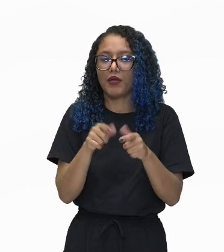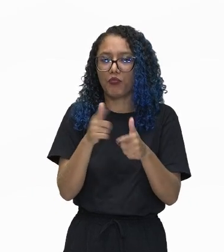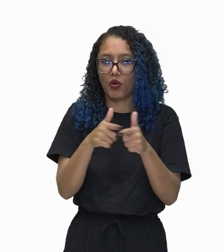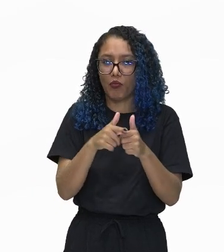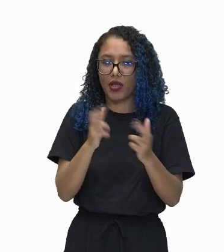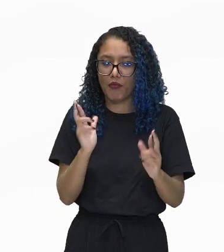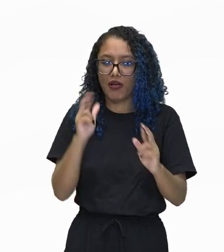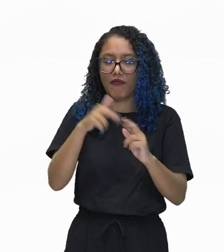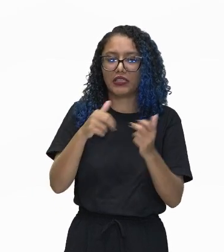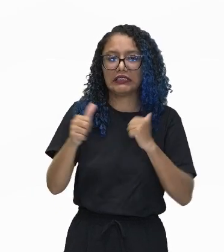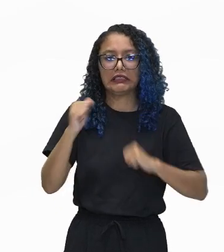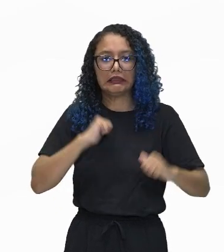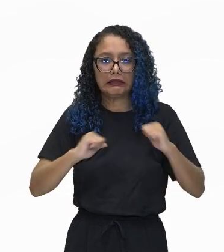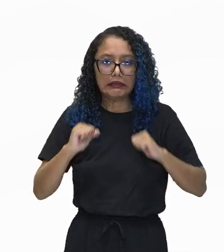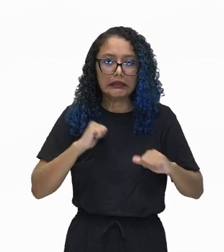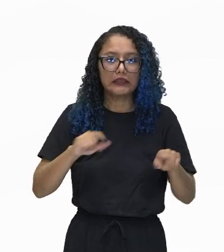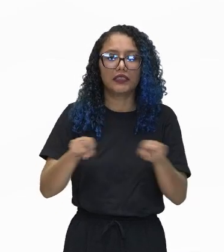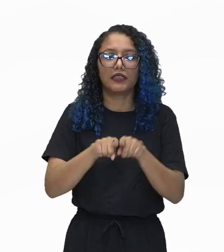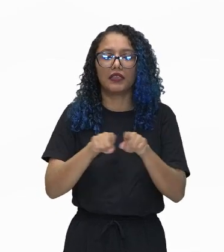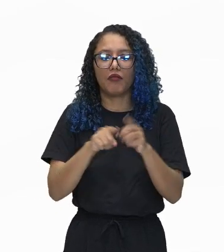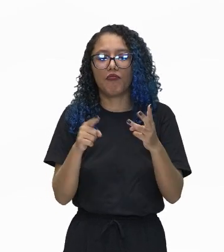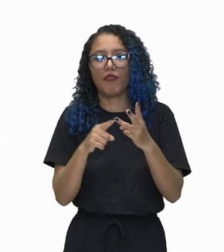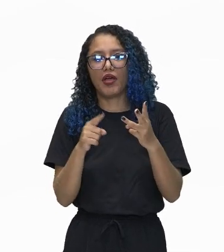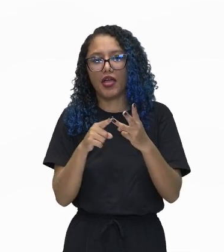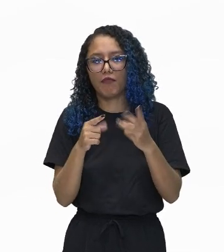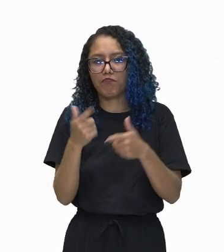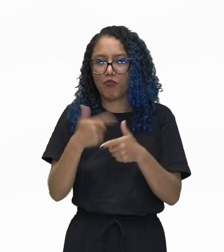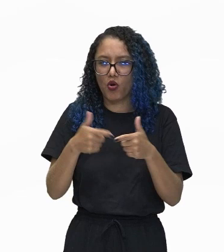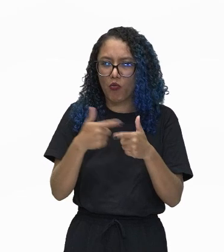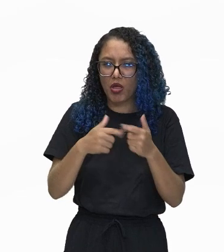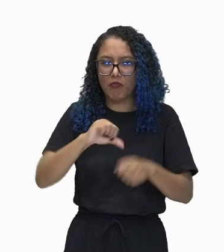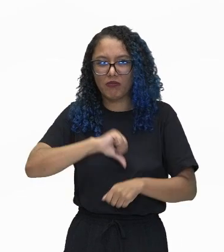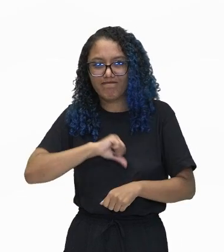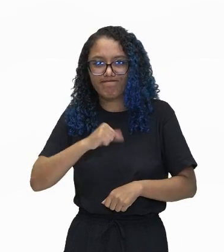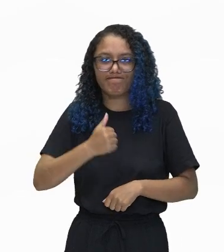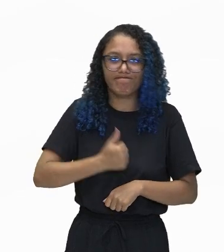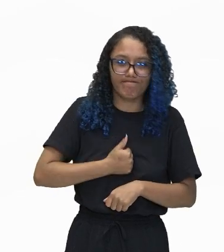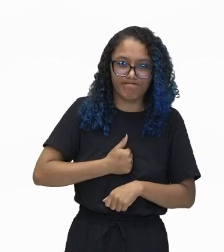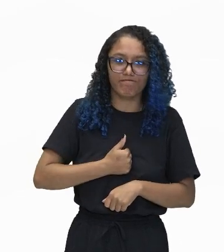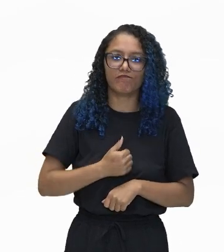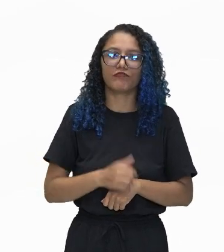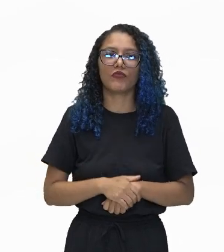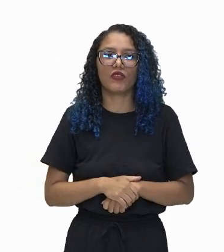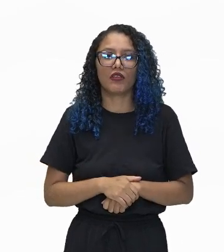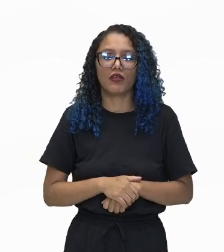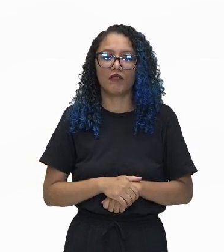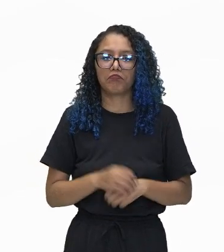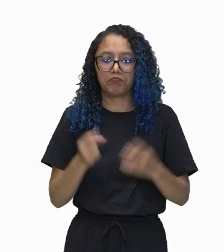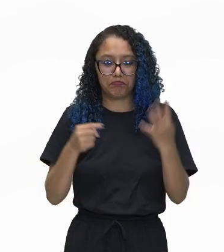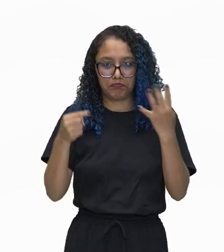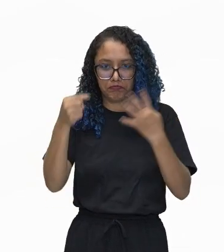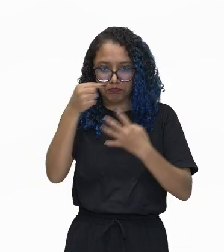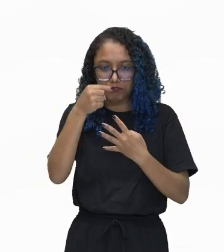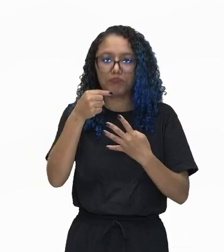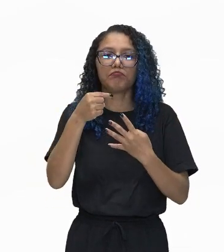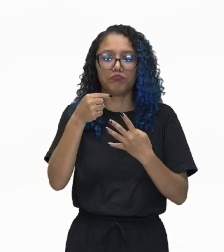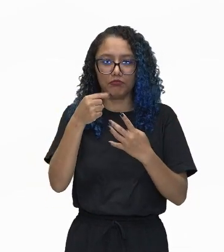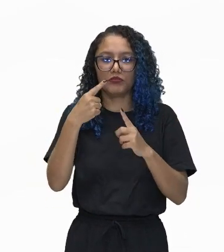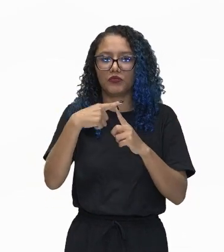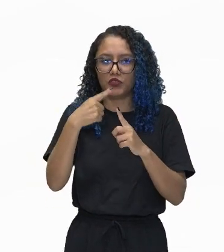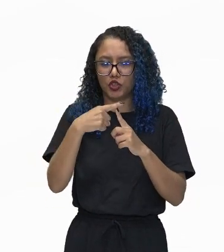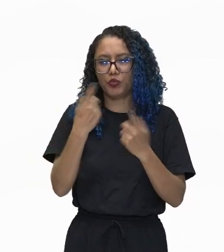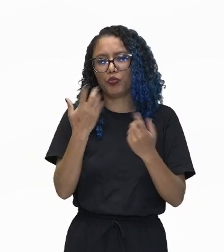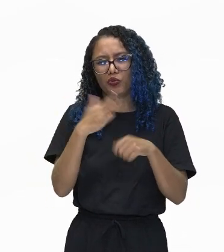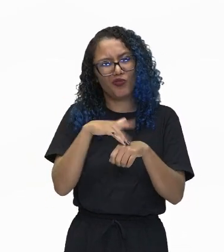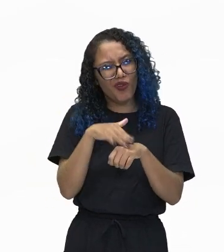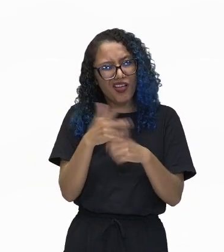de ansiedade e transtorno de humor. Então, né, tipos de transtornos, então, que a gente pode